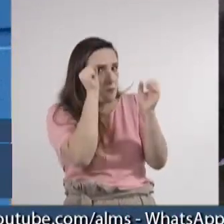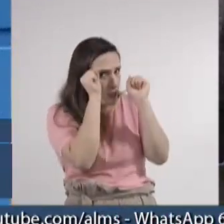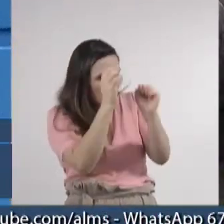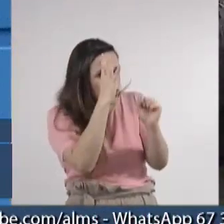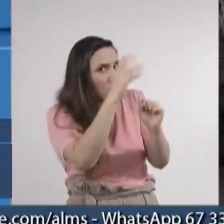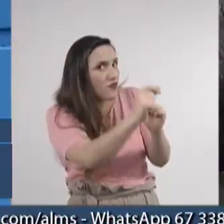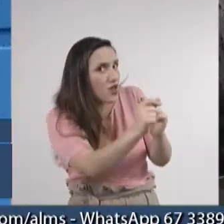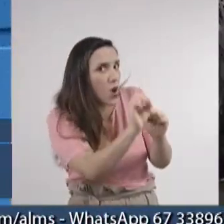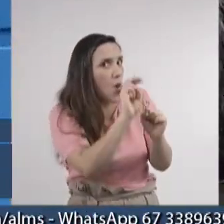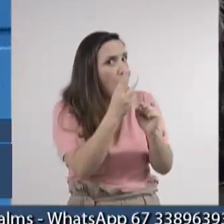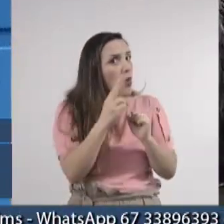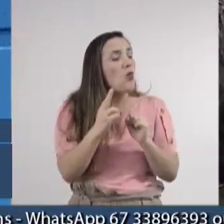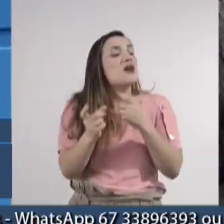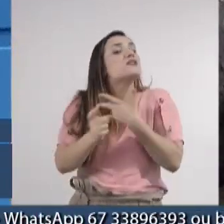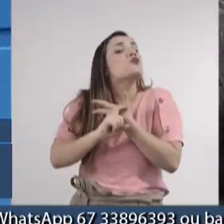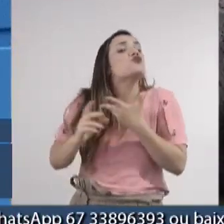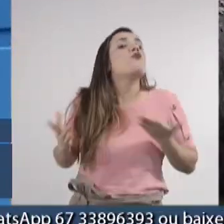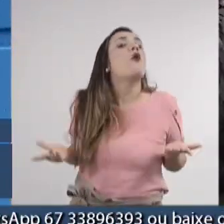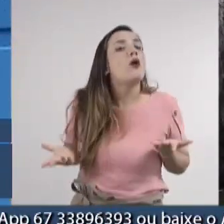executivo? Porque